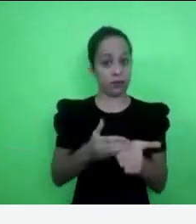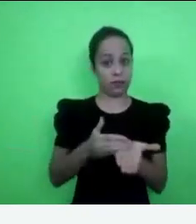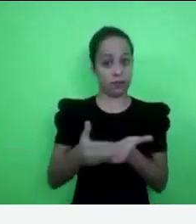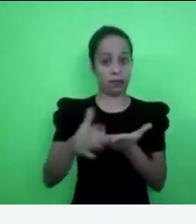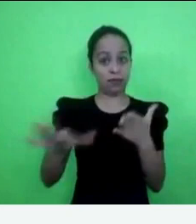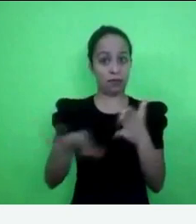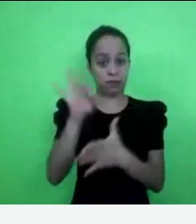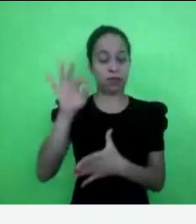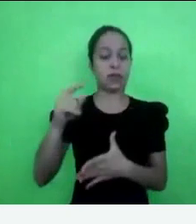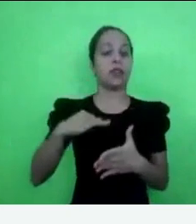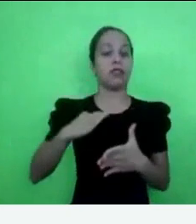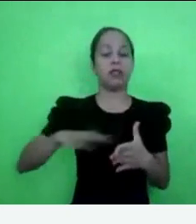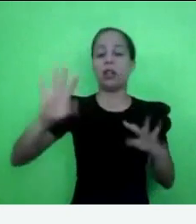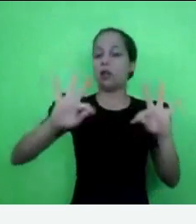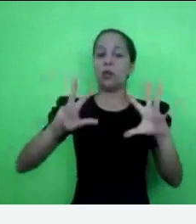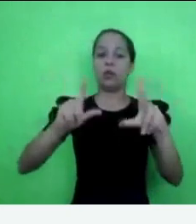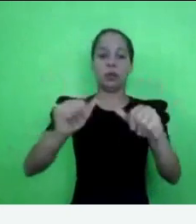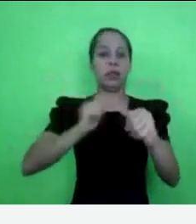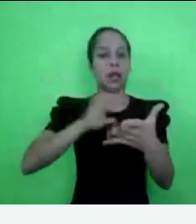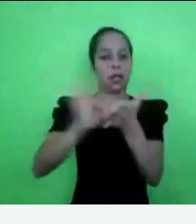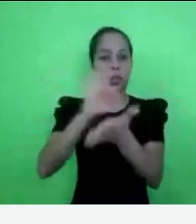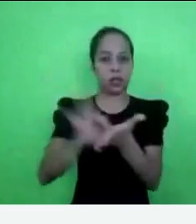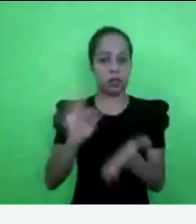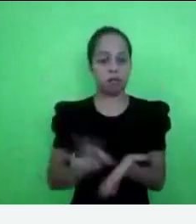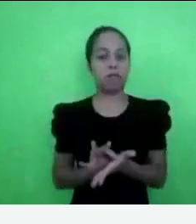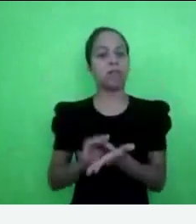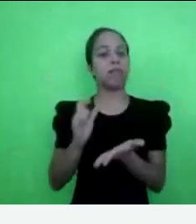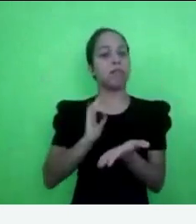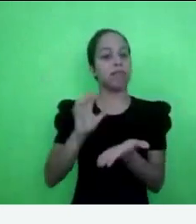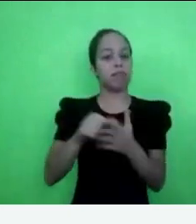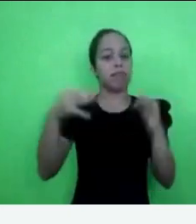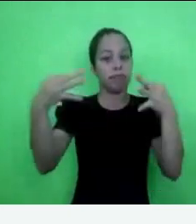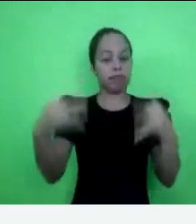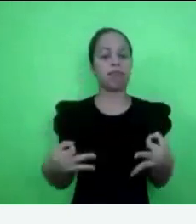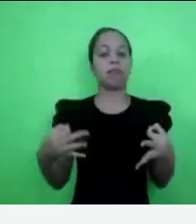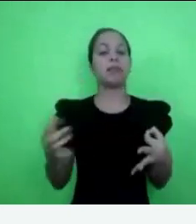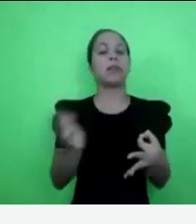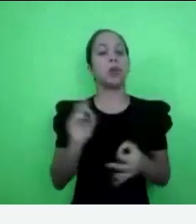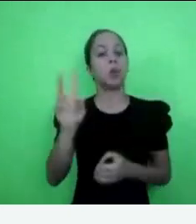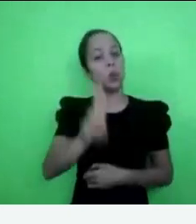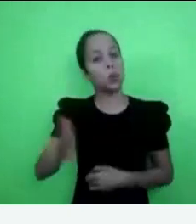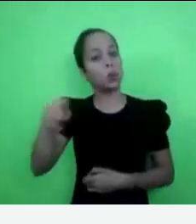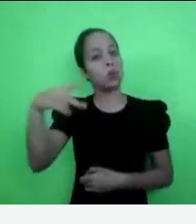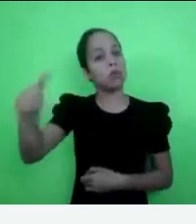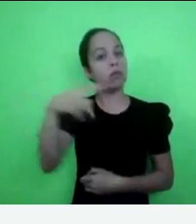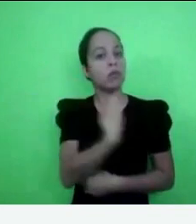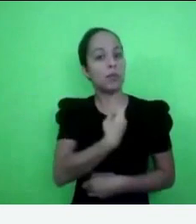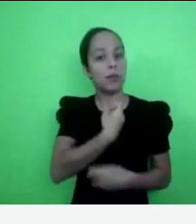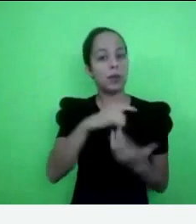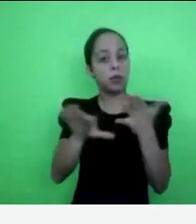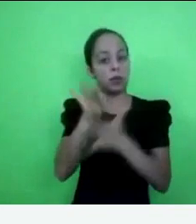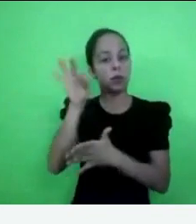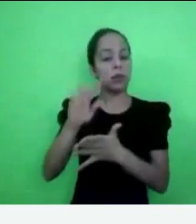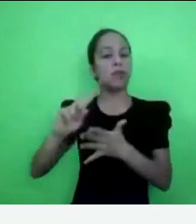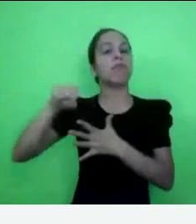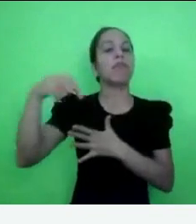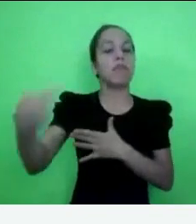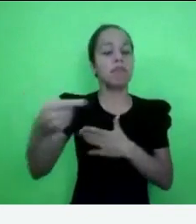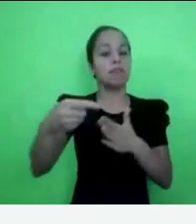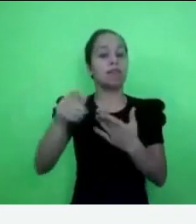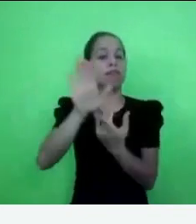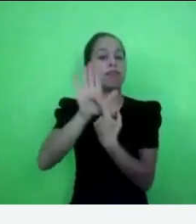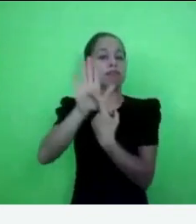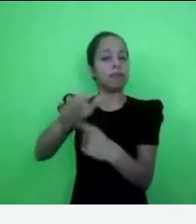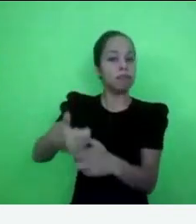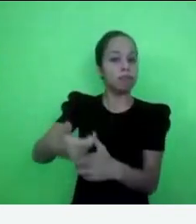o sorteio de todos os candidatos com as inscrições homologadas, utilizando o número de sorteio que foi divulgado e, em seguida,